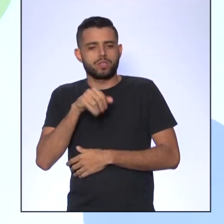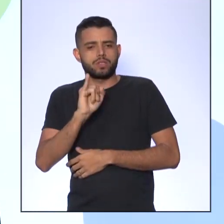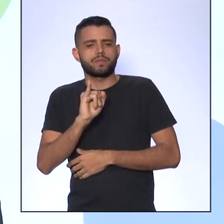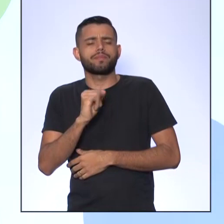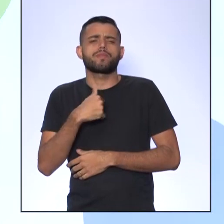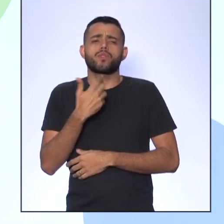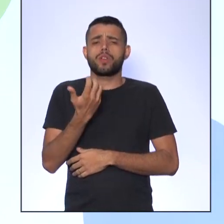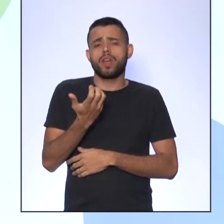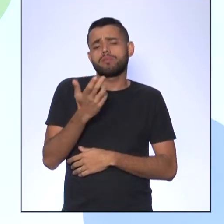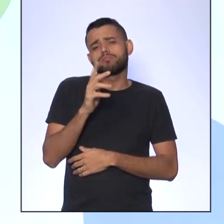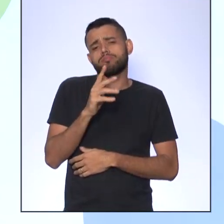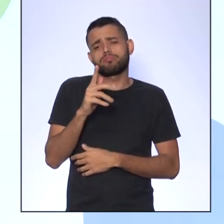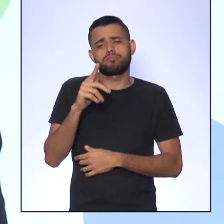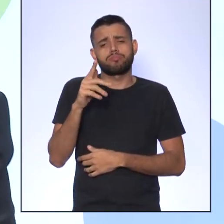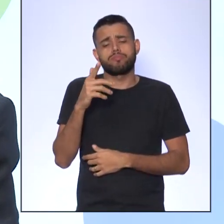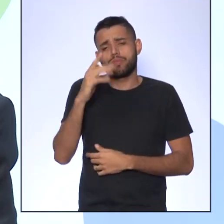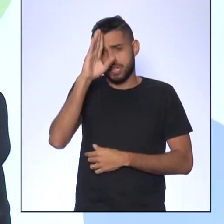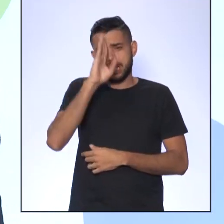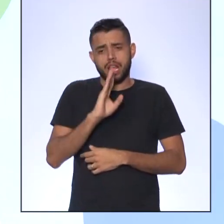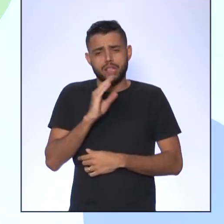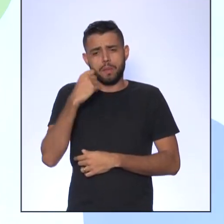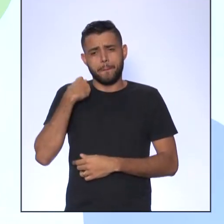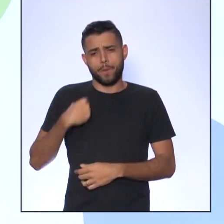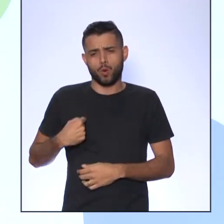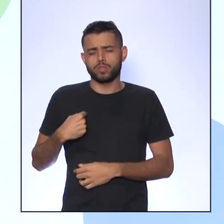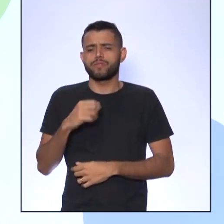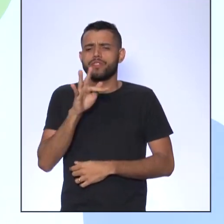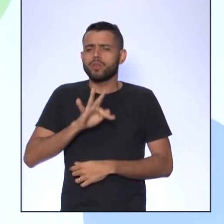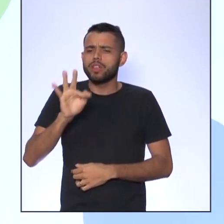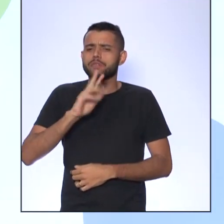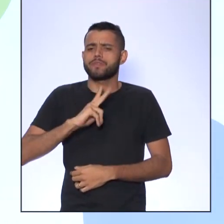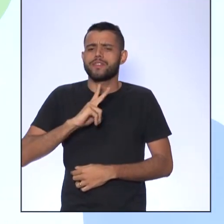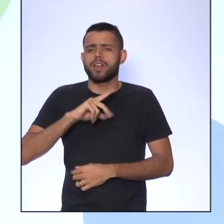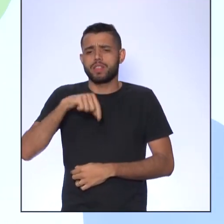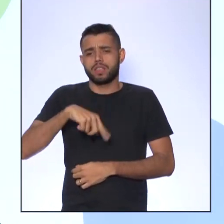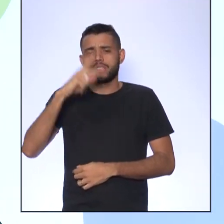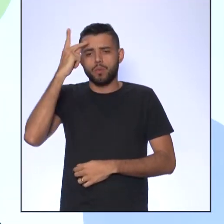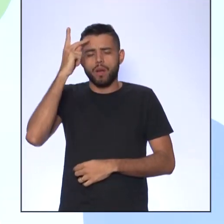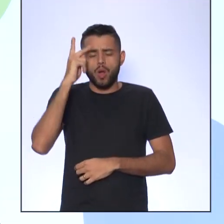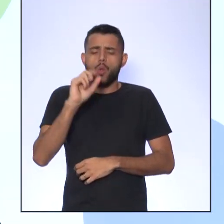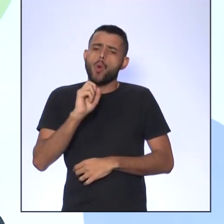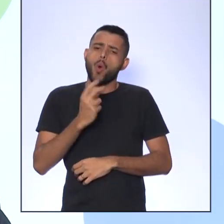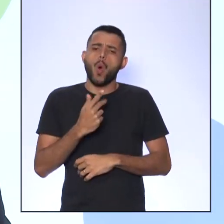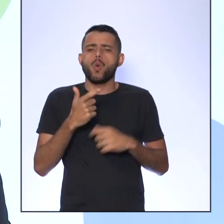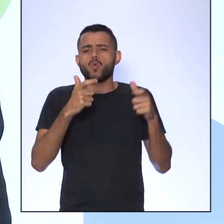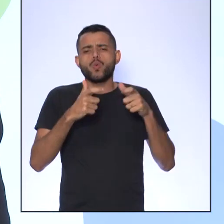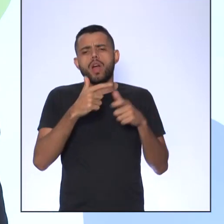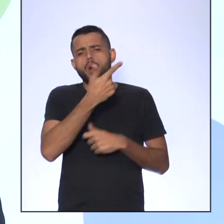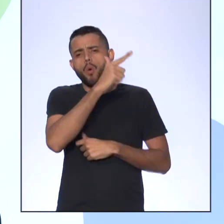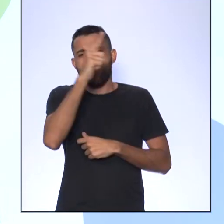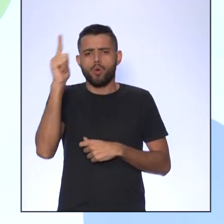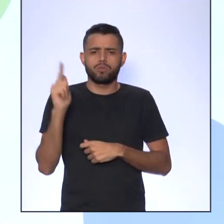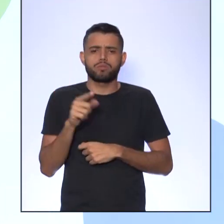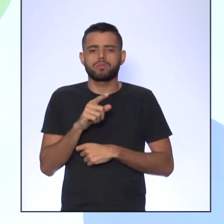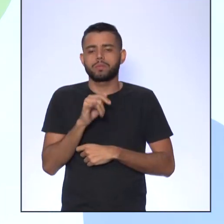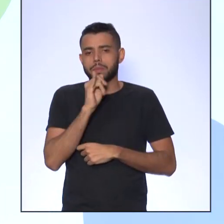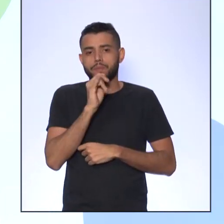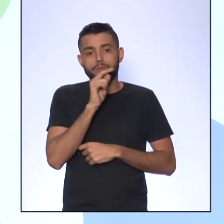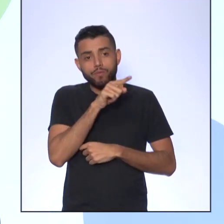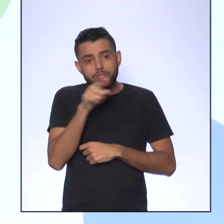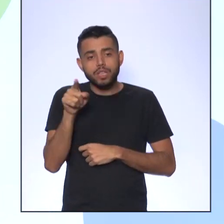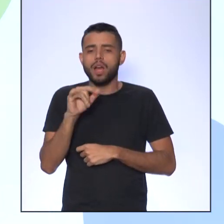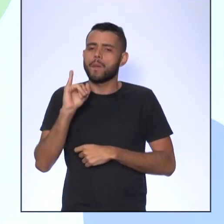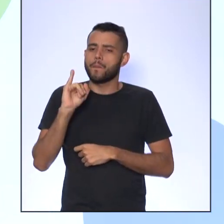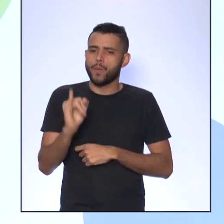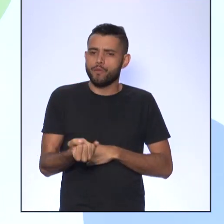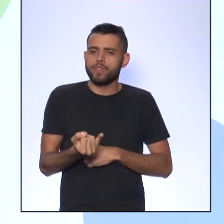na universidade privada, aqui de São Paulo, ou em qualquer lugar, para você, por exemplo, fazer o